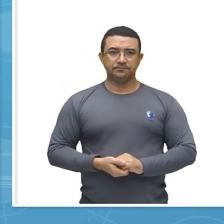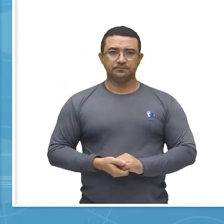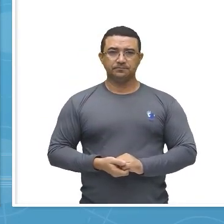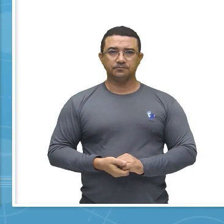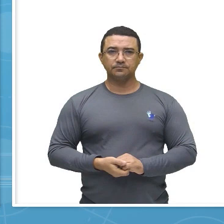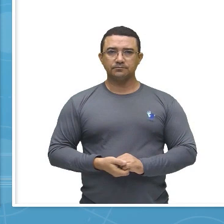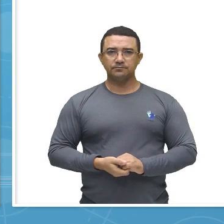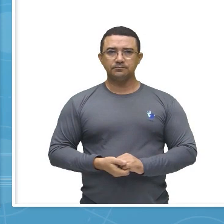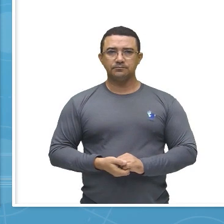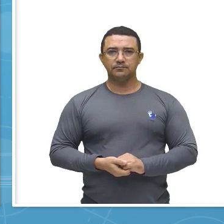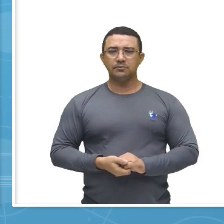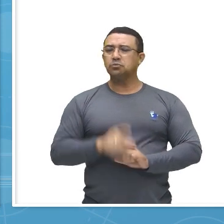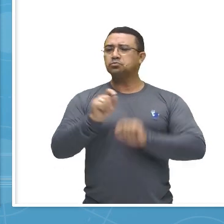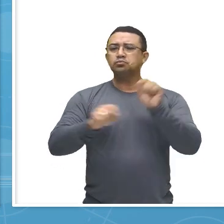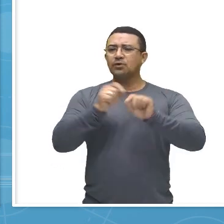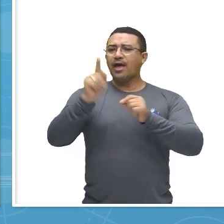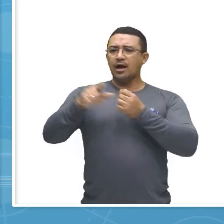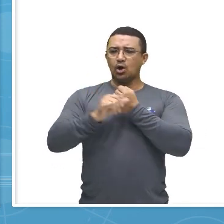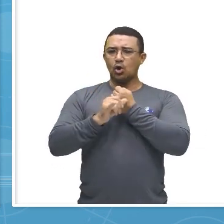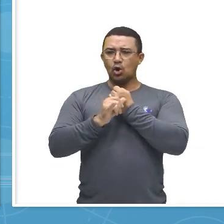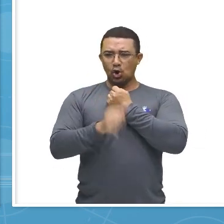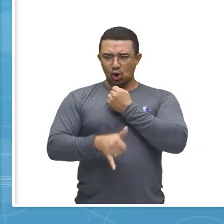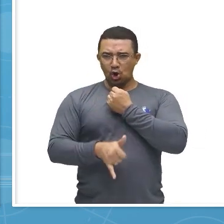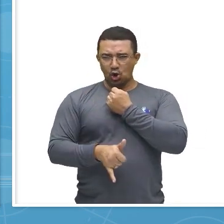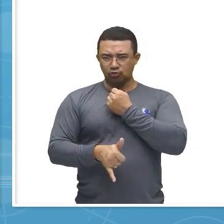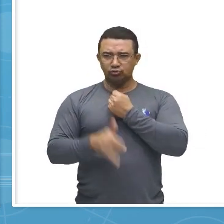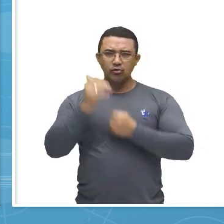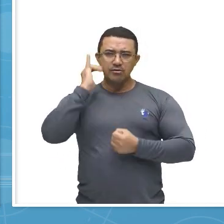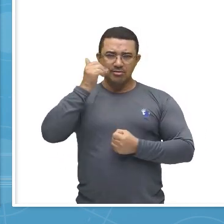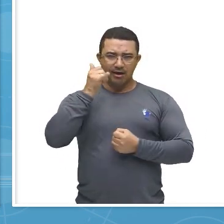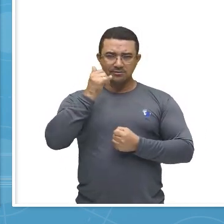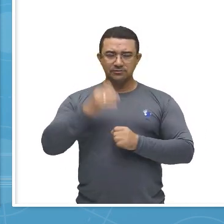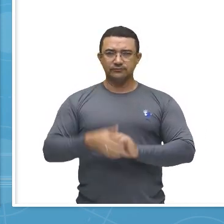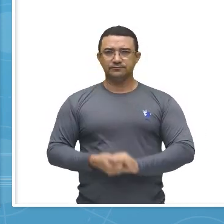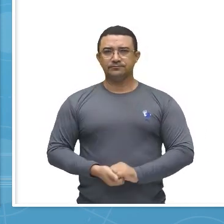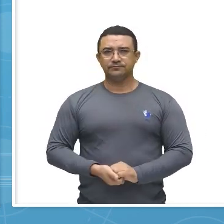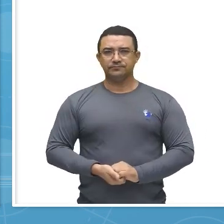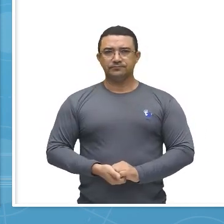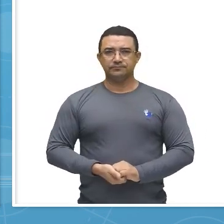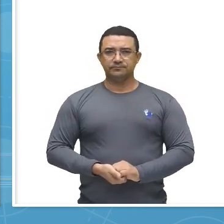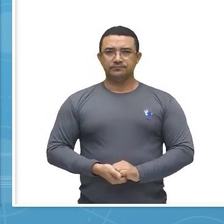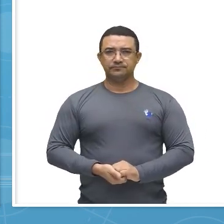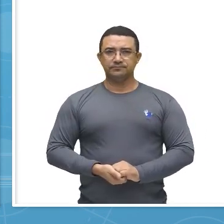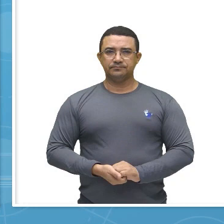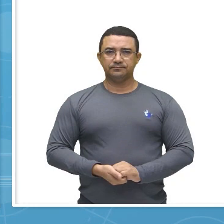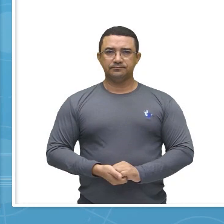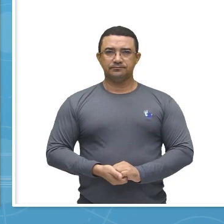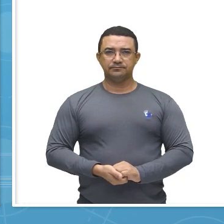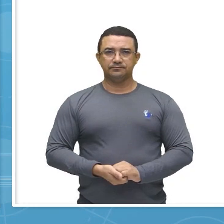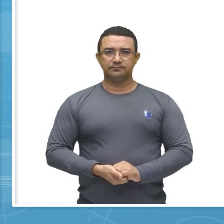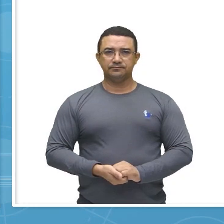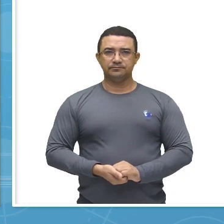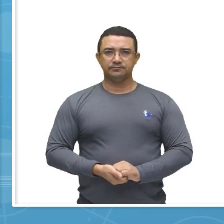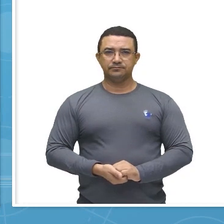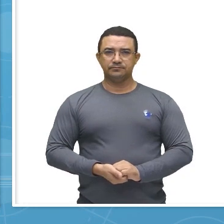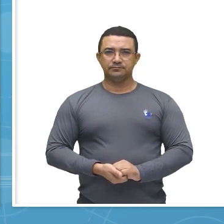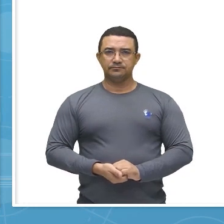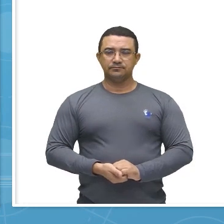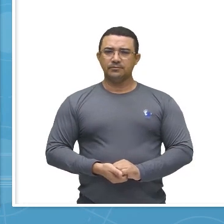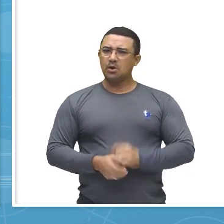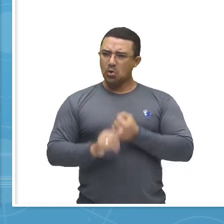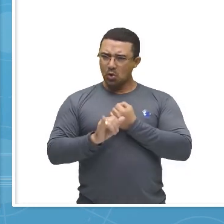Então, o que é um conto narrativo? O que é um conto narrativo? Vamos passar aqui para o conto narrativo, olha só. O que é um